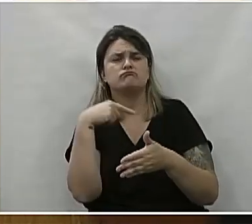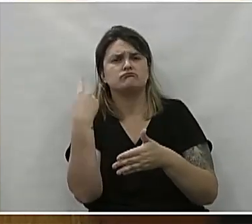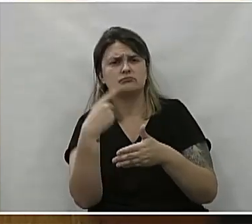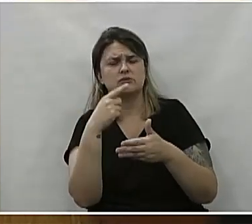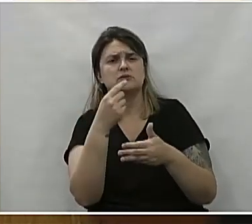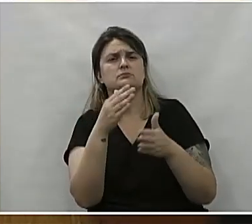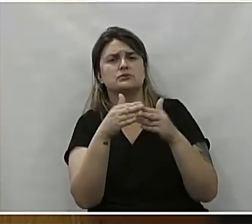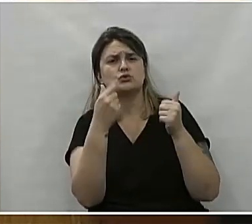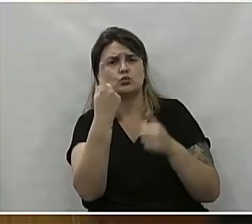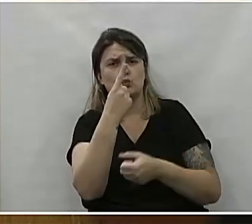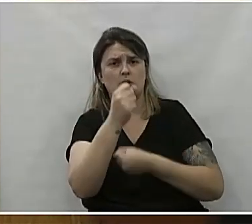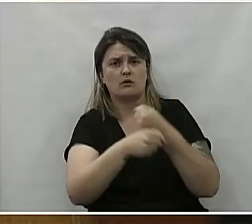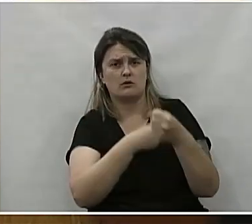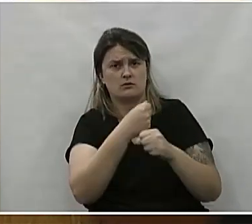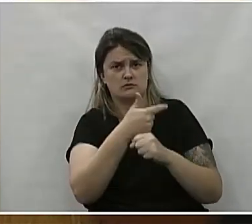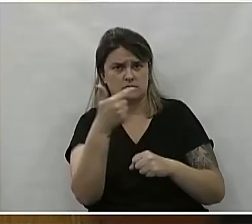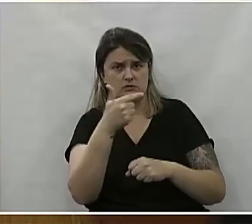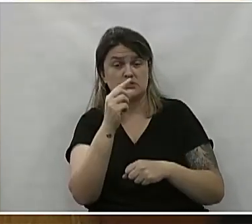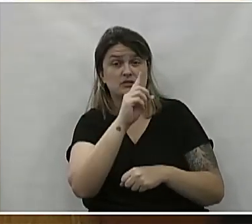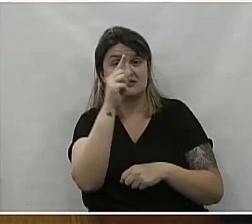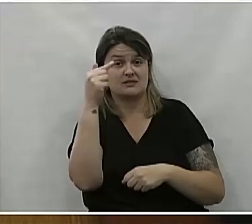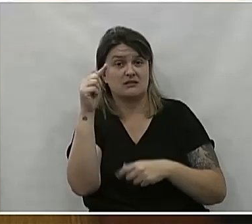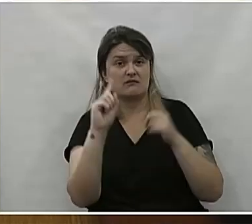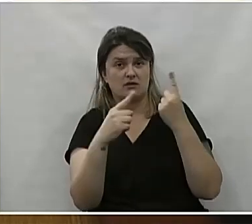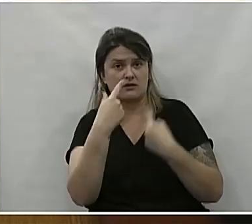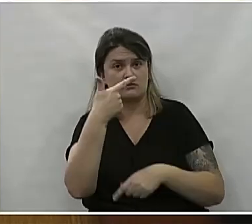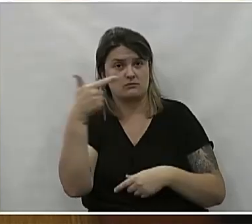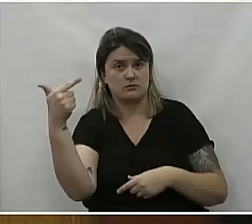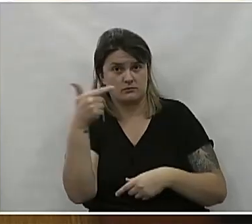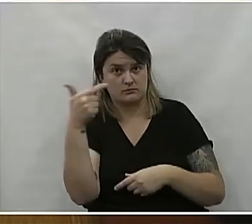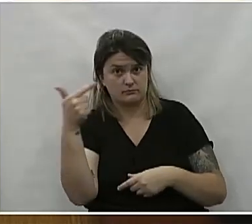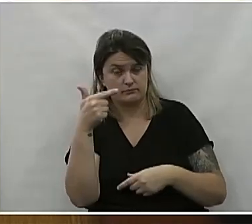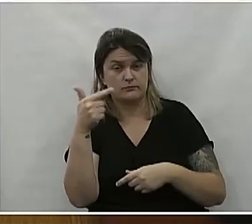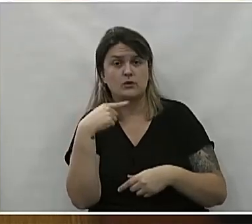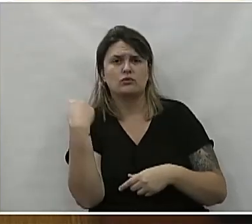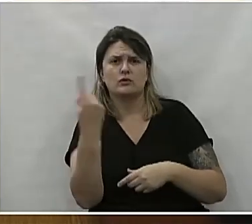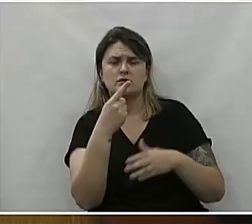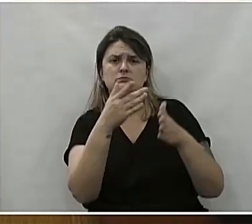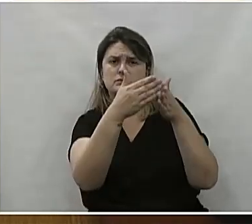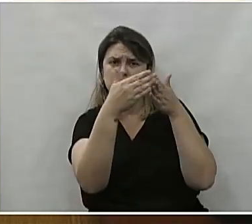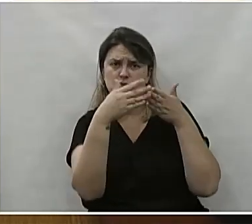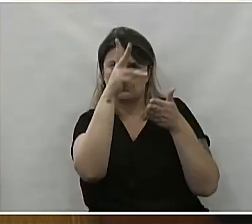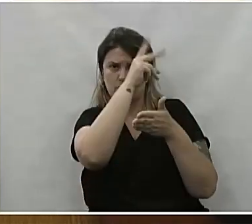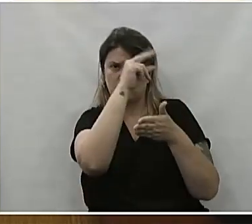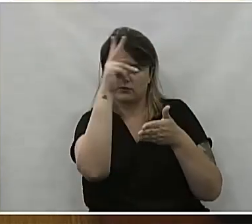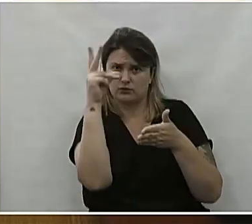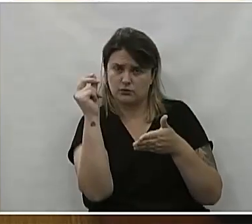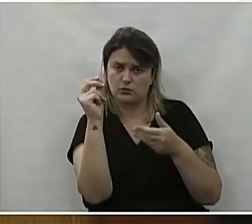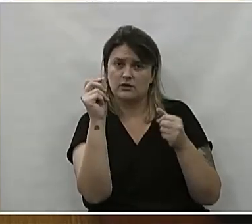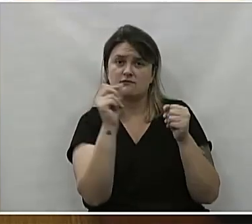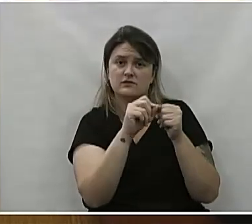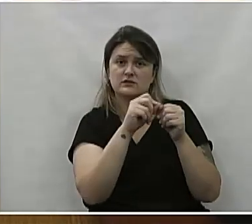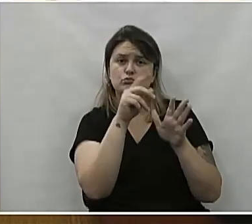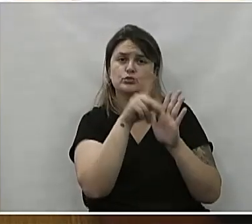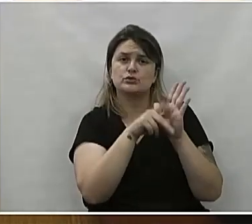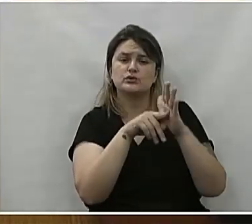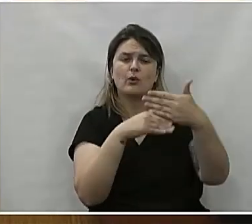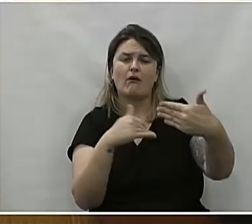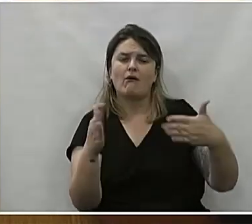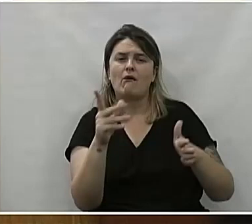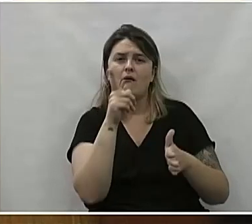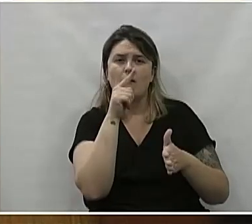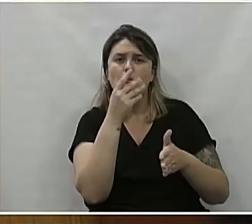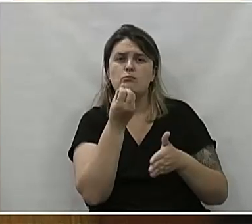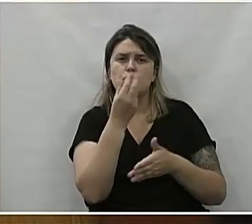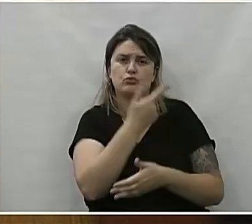a indicação número 1 de 2022 Do dia 7 de fevereiro de 2022 Indicando ao Executivo Municipal Em relação ao programa Caixa de Água